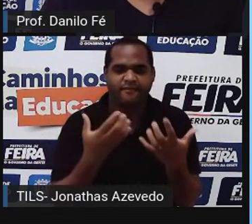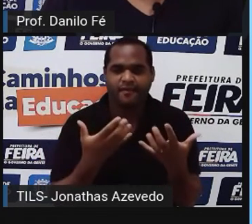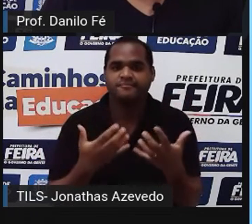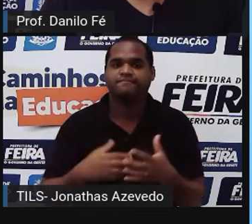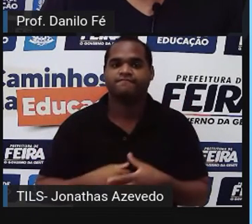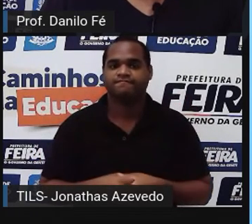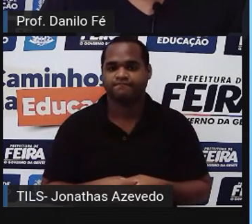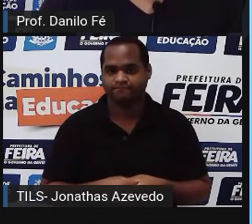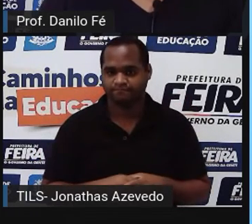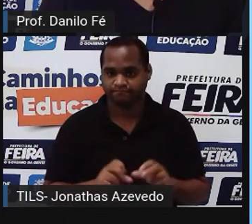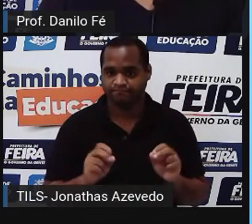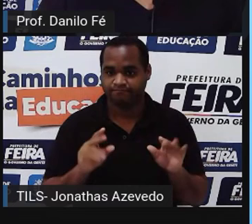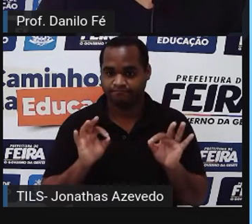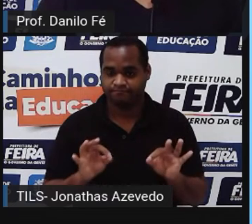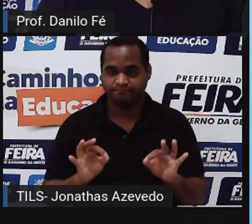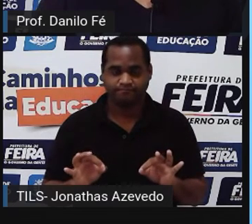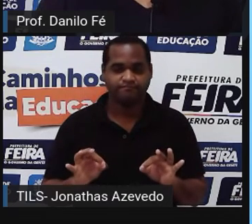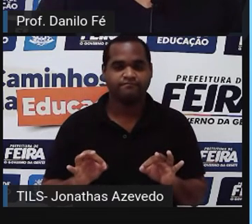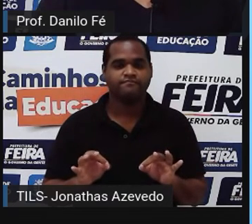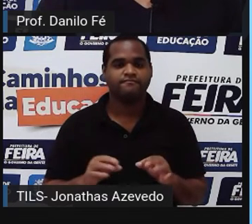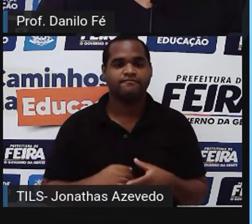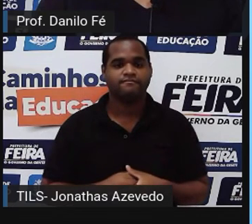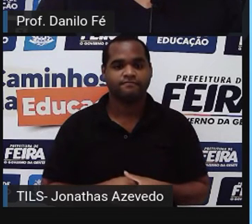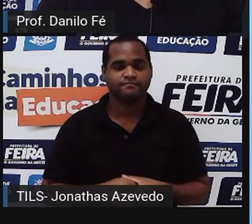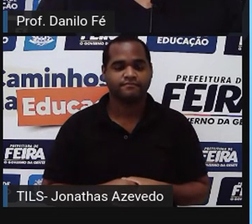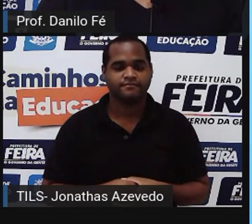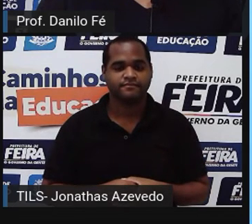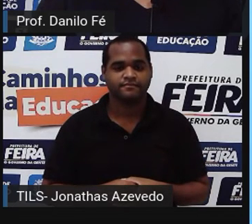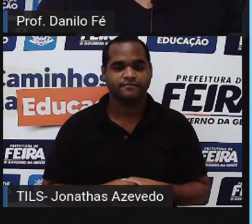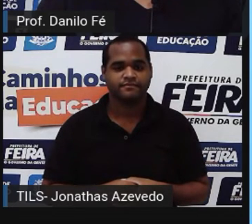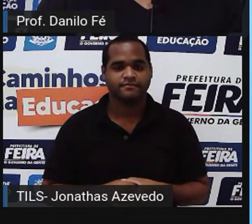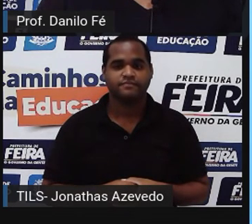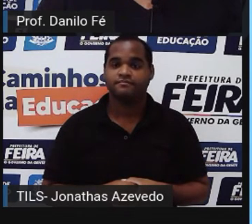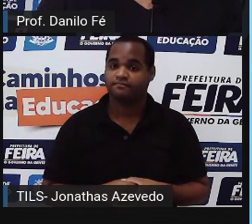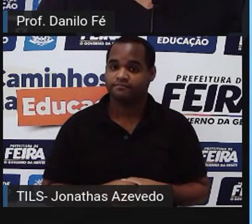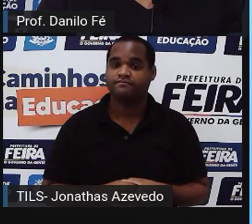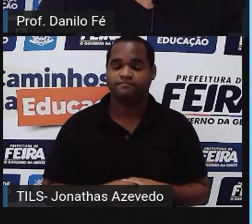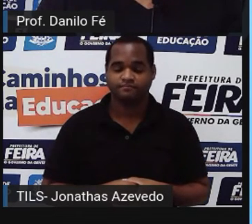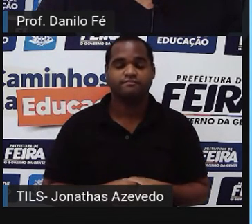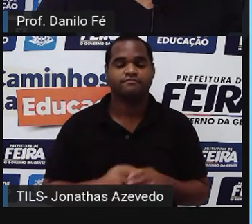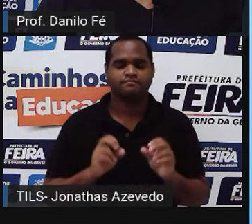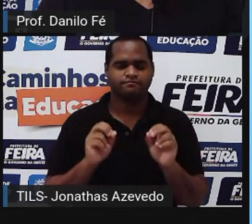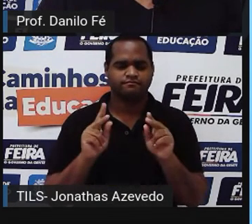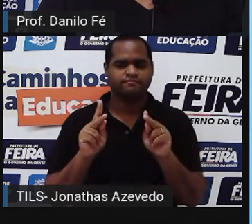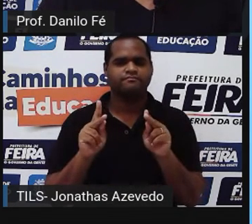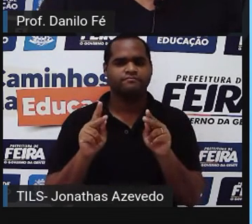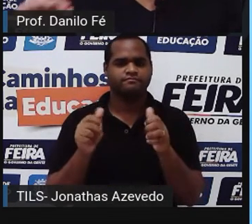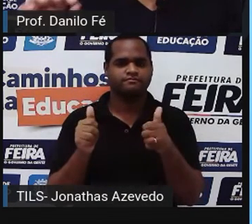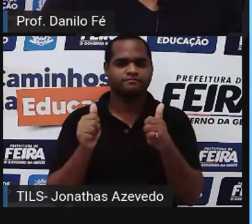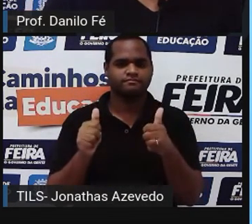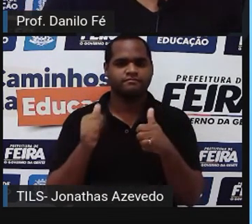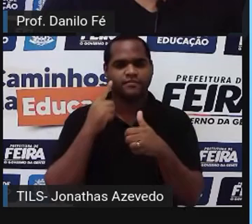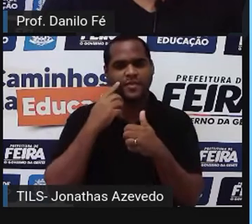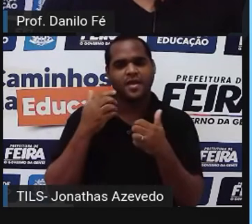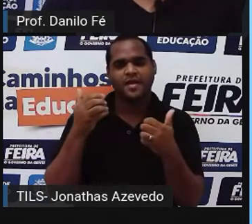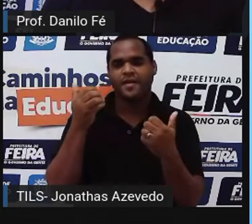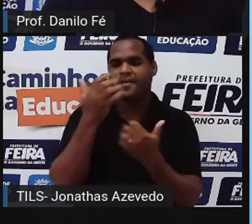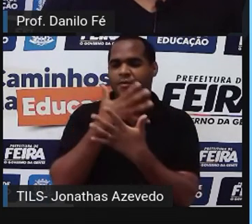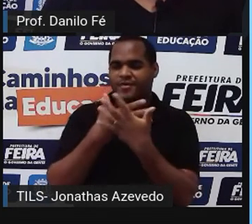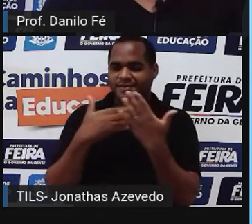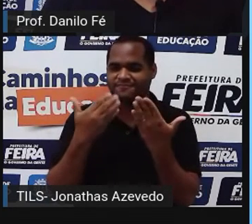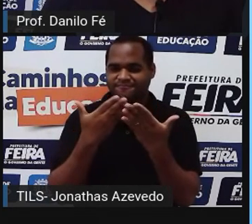baixo, certo? É isso, minha gente. Eu trouxe uma musiquinha para